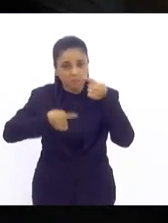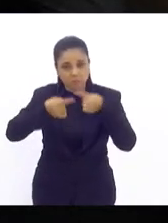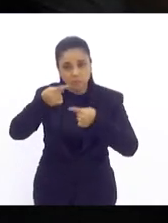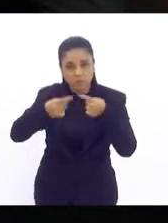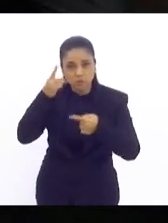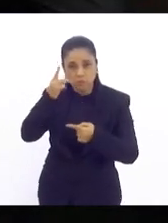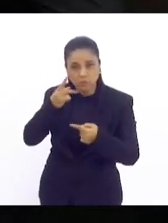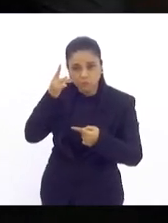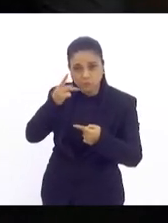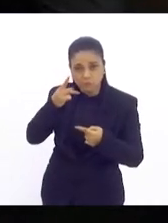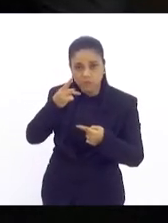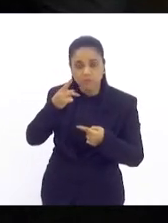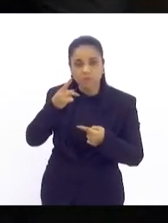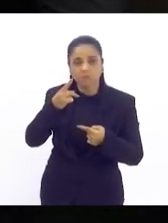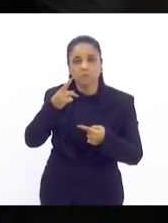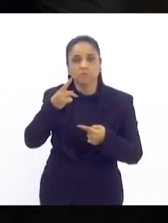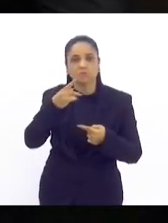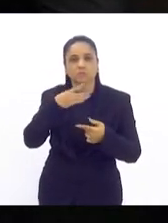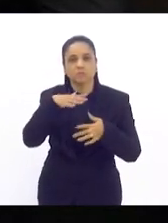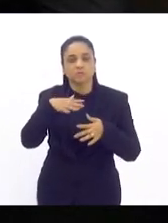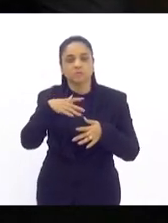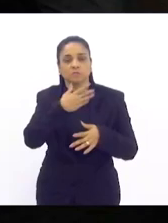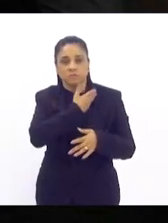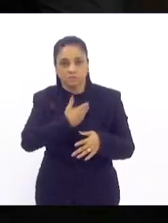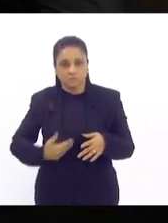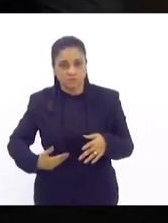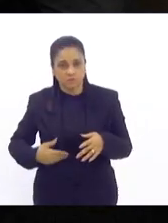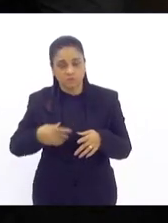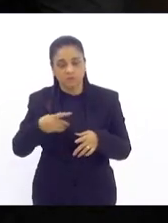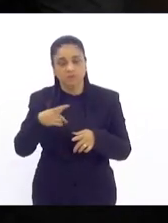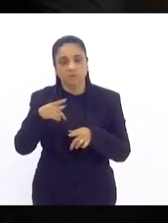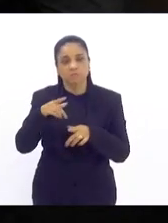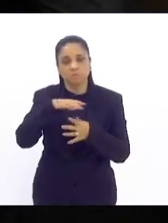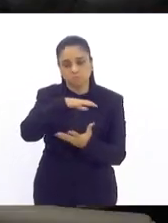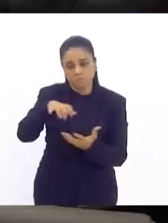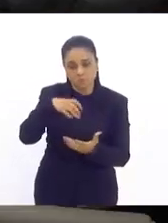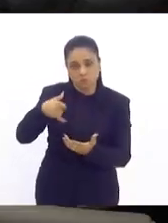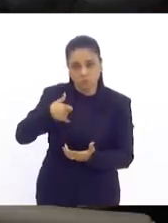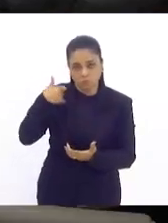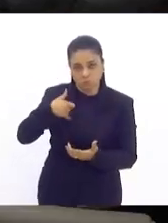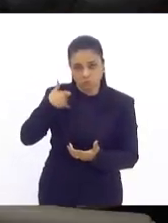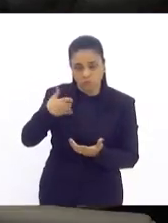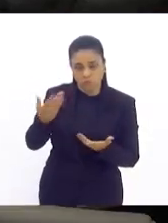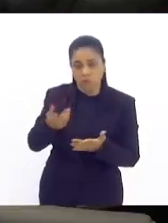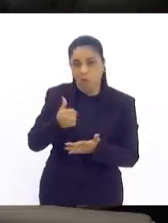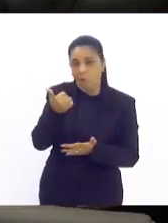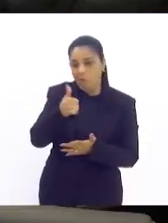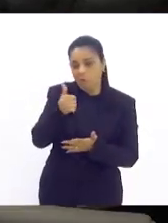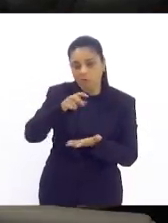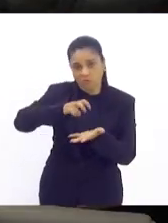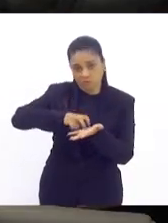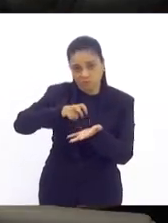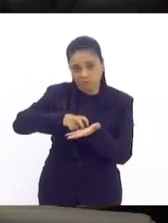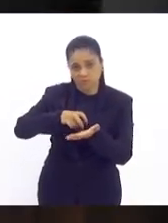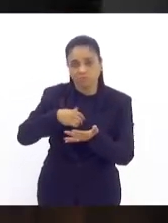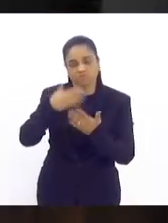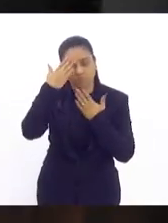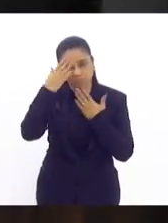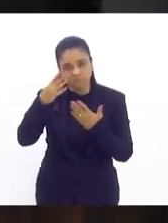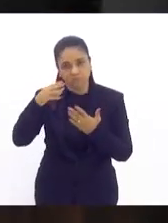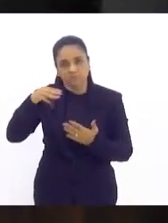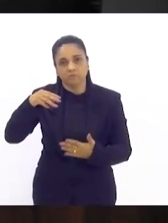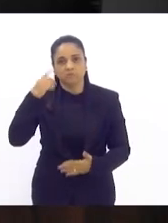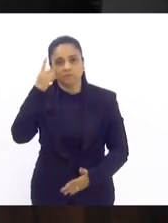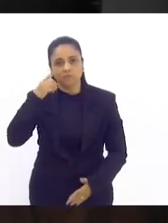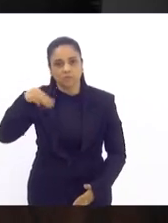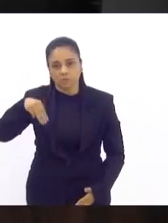pessoa idosa as 11 horas da manhã aqui na nossa casa um abraço deputado munir Neto em